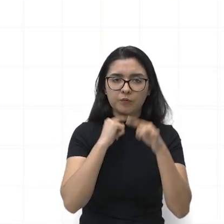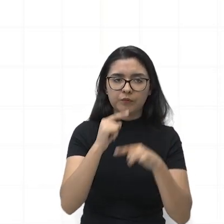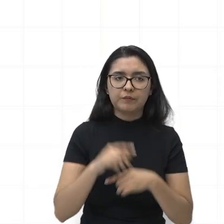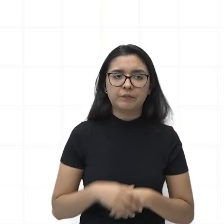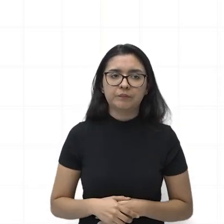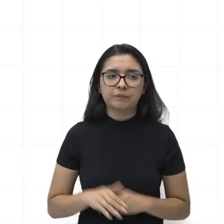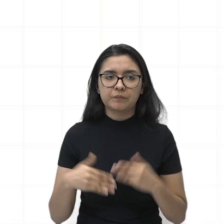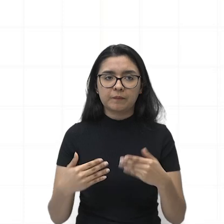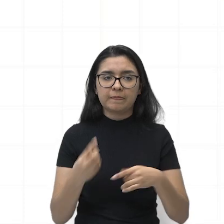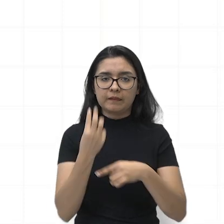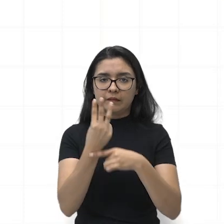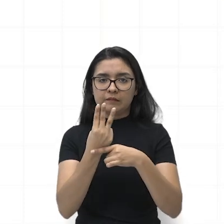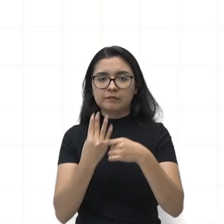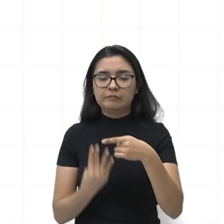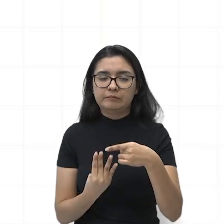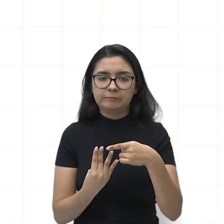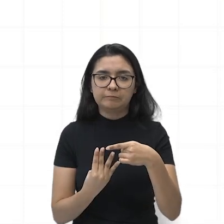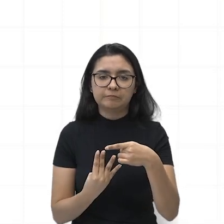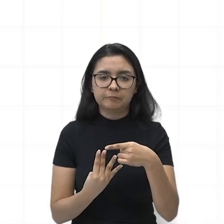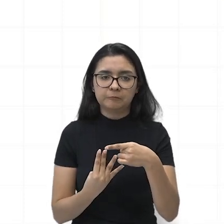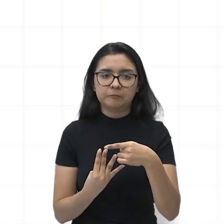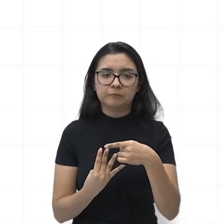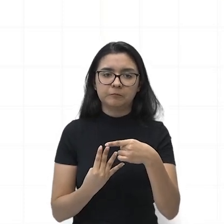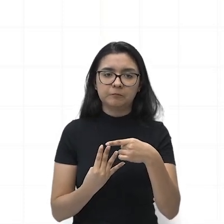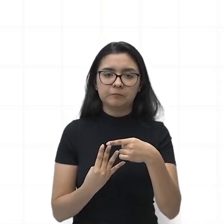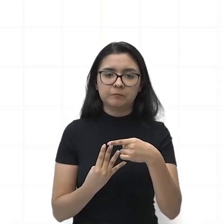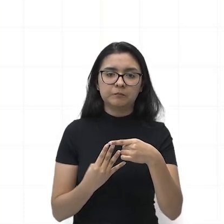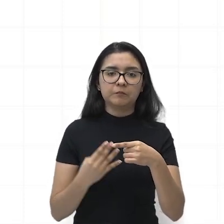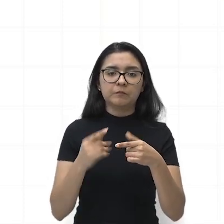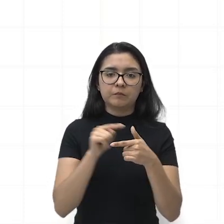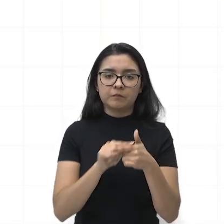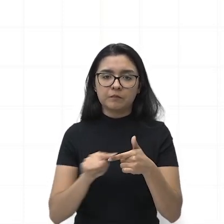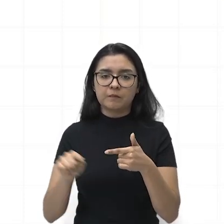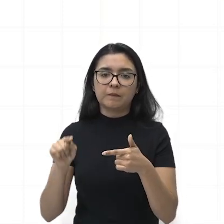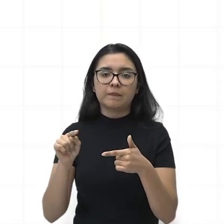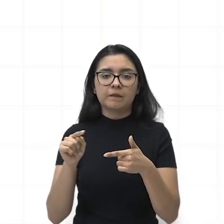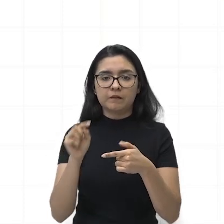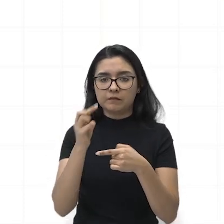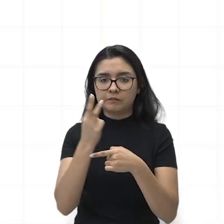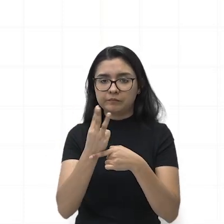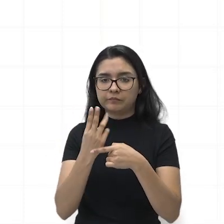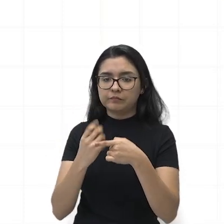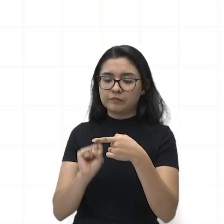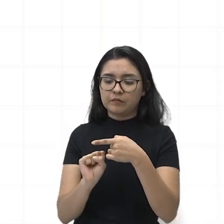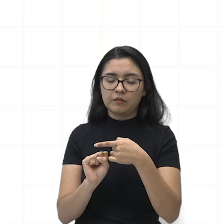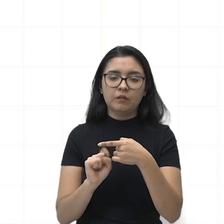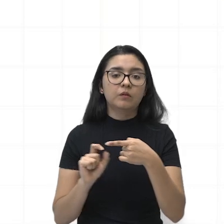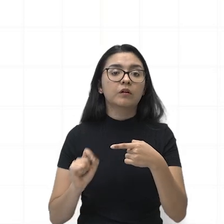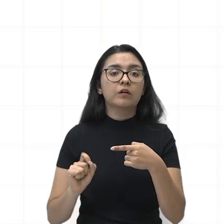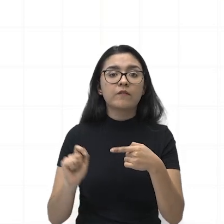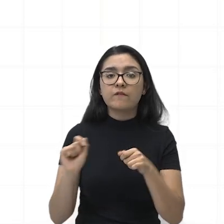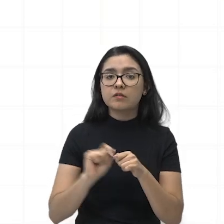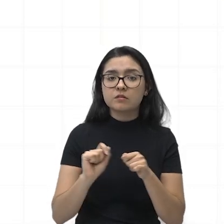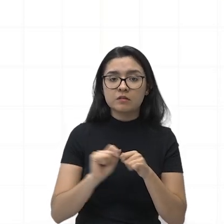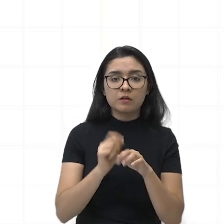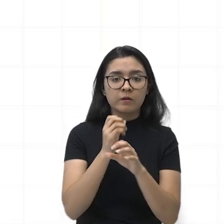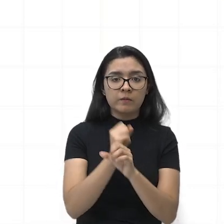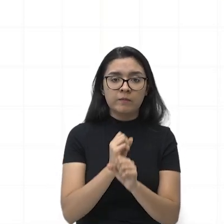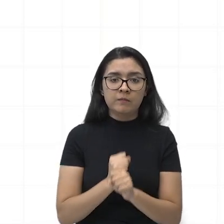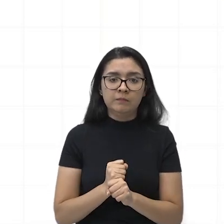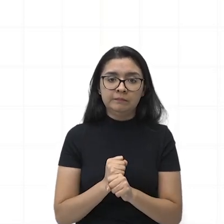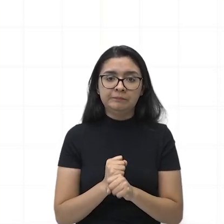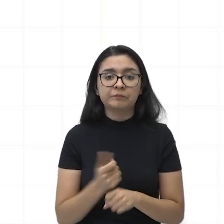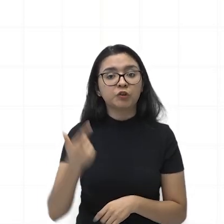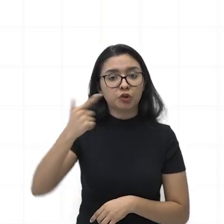ó, 3/4 dividido por 3 sobre 8. O que a gente vai fazer, ó? Vamos